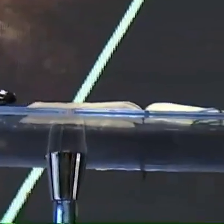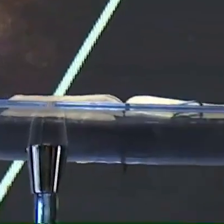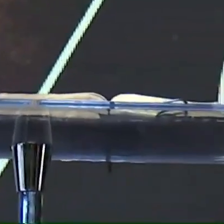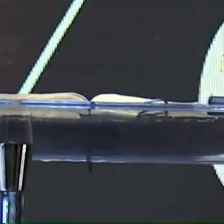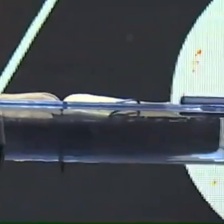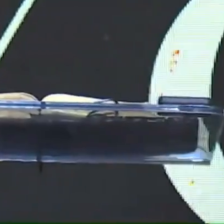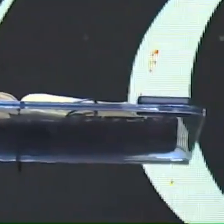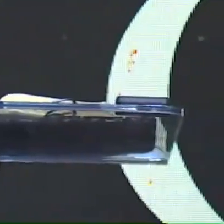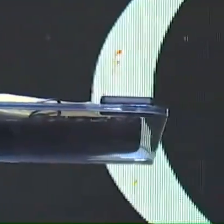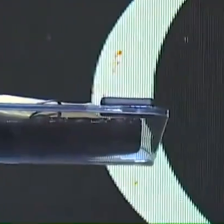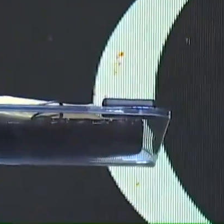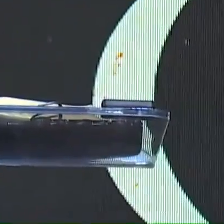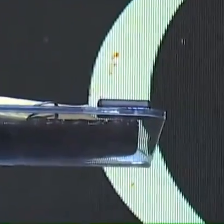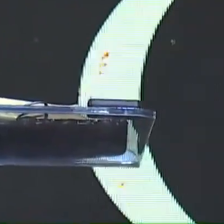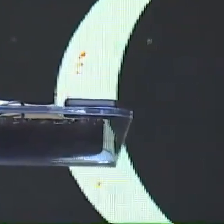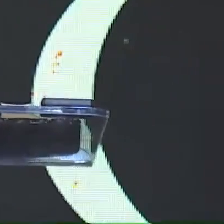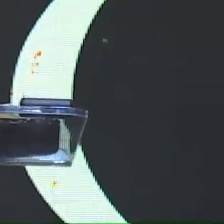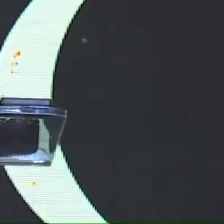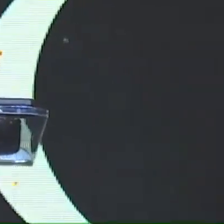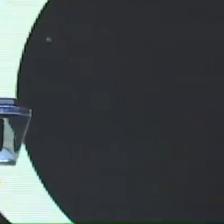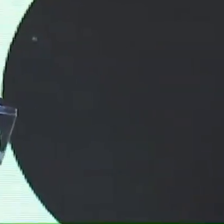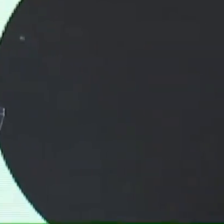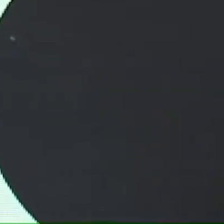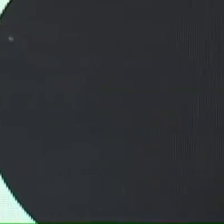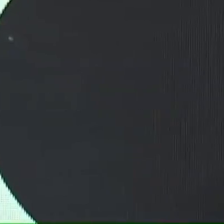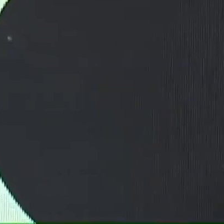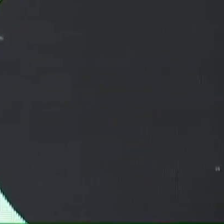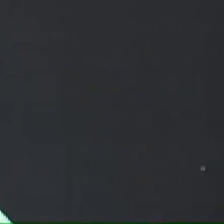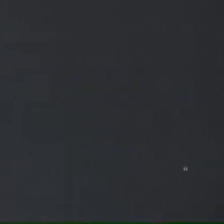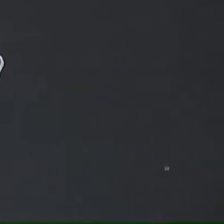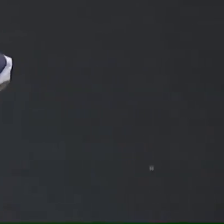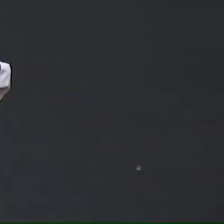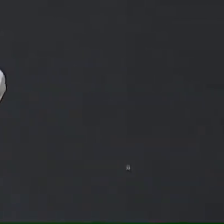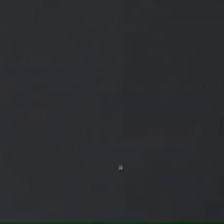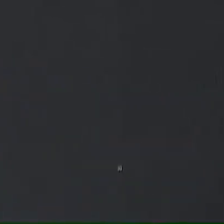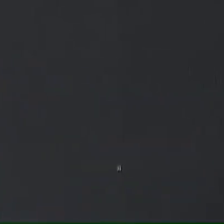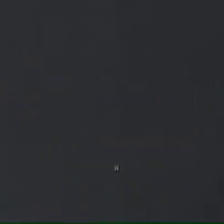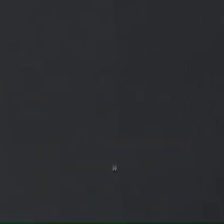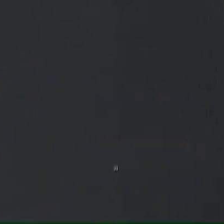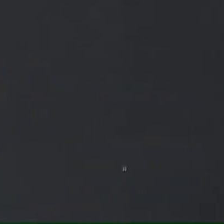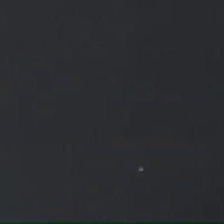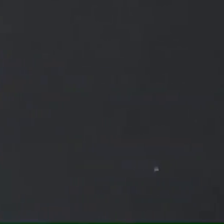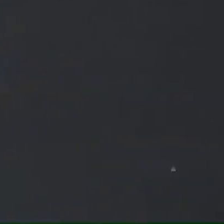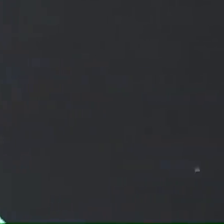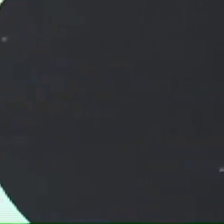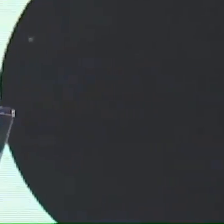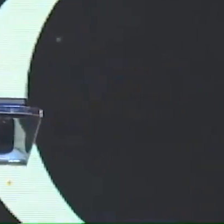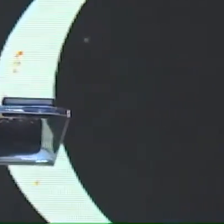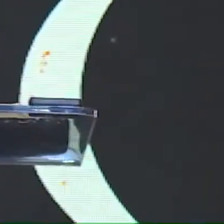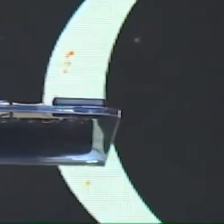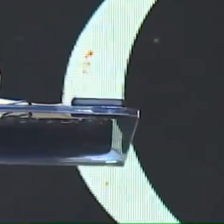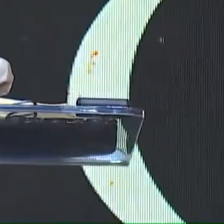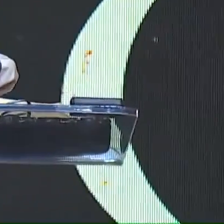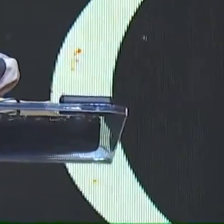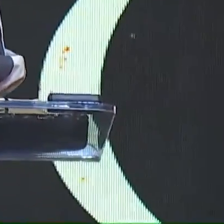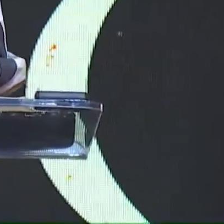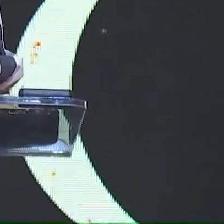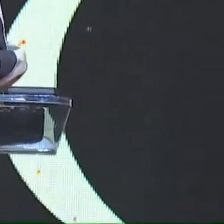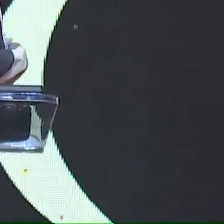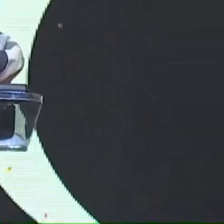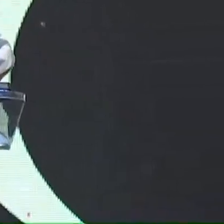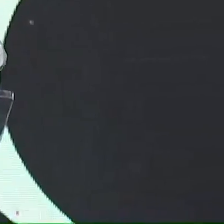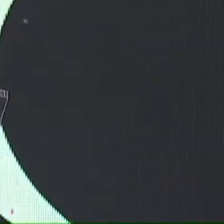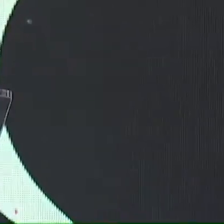eu preciso de uma palavra para nortear minha vida. E Deus me falou exatamente Isaías 43, verso 18